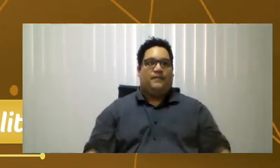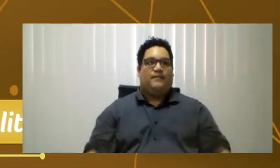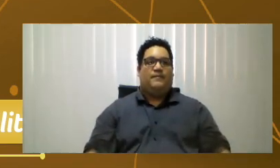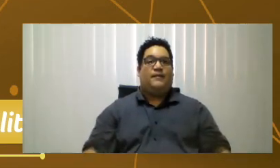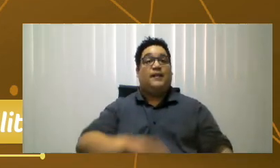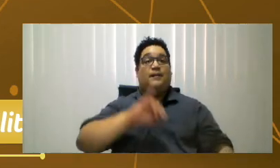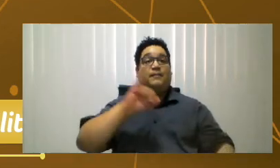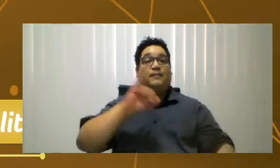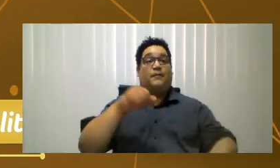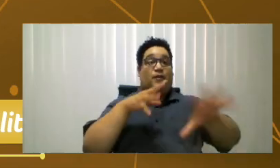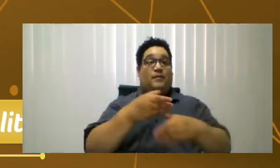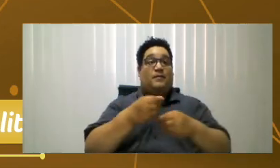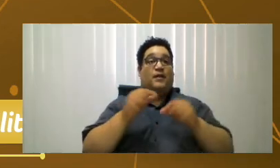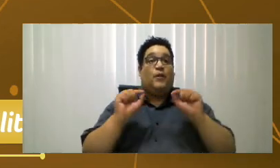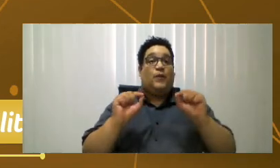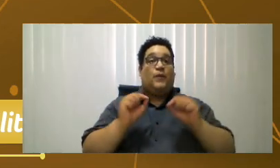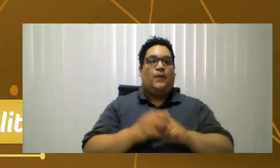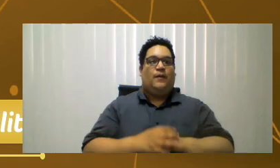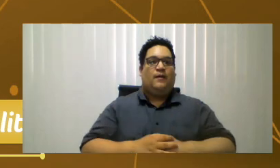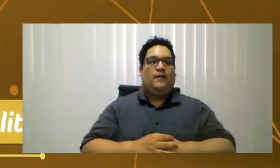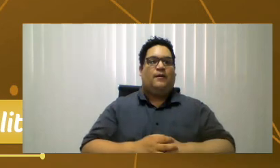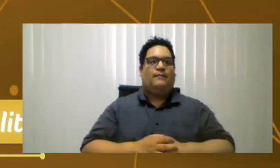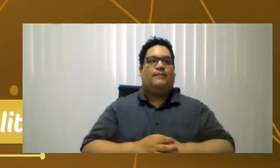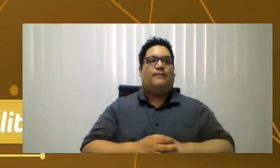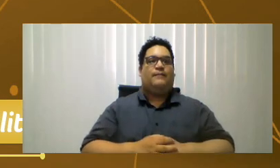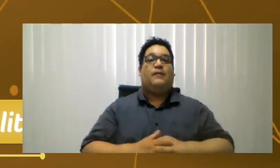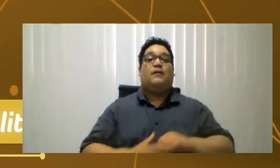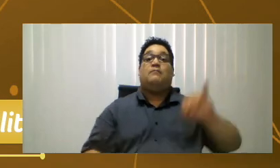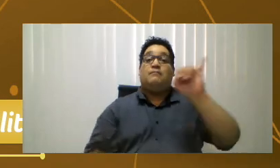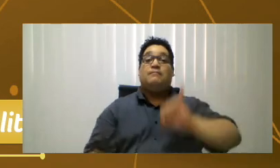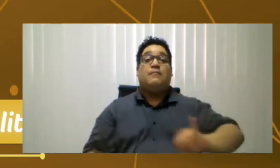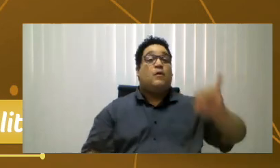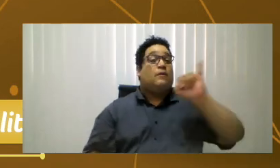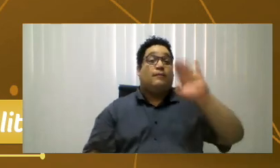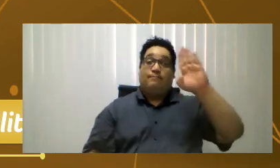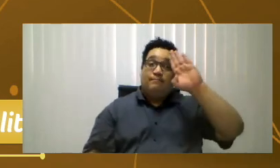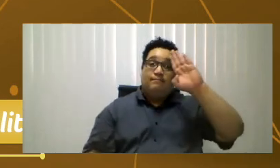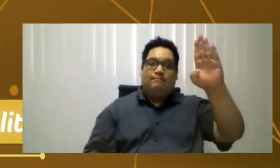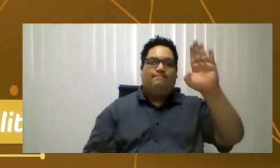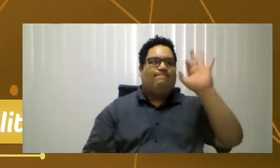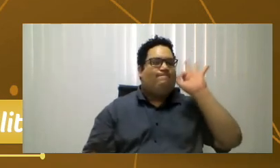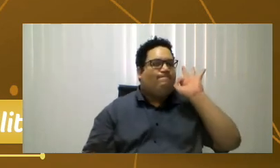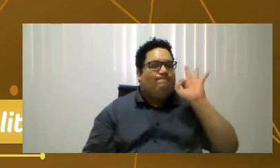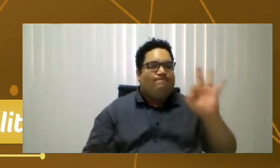você, que é super, mas super essencial mesmo, sem